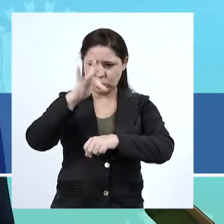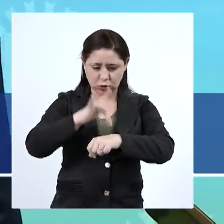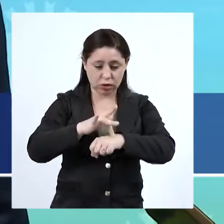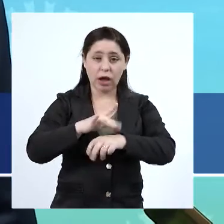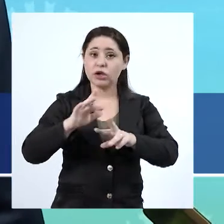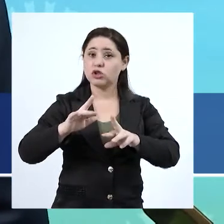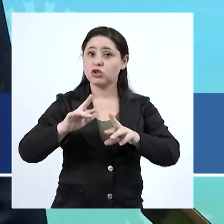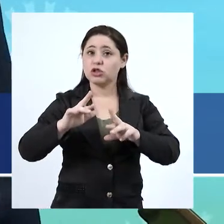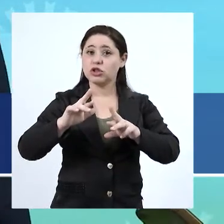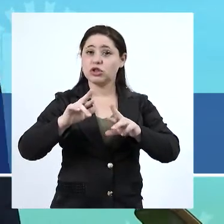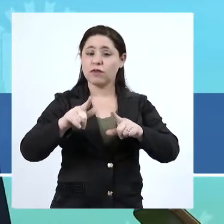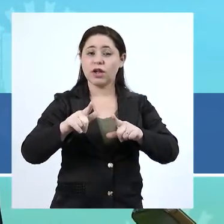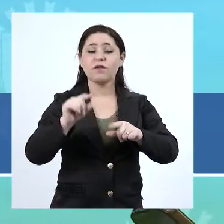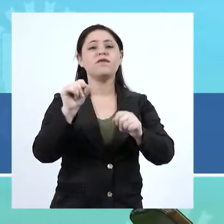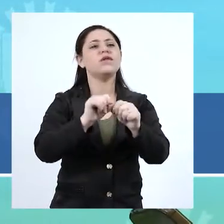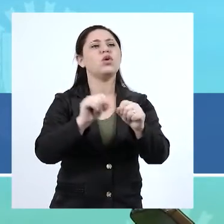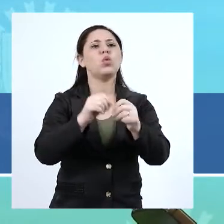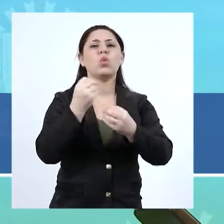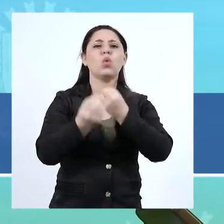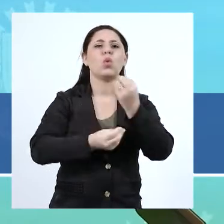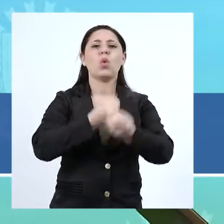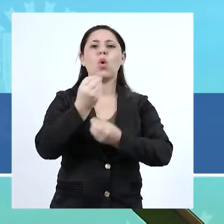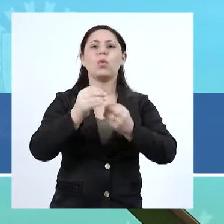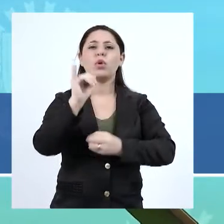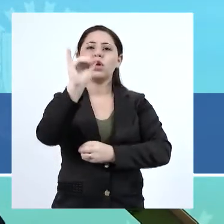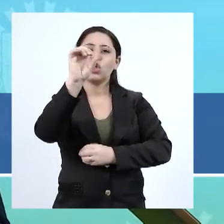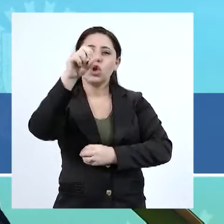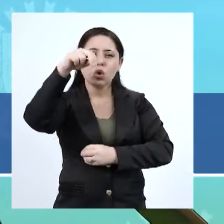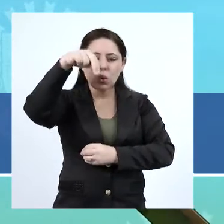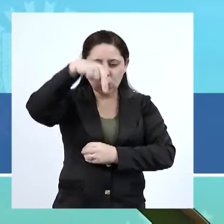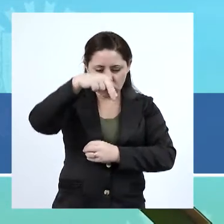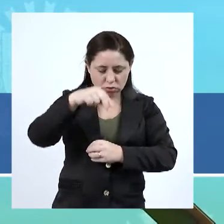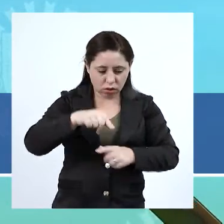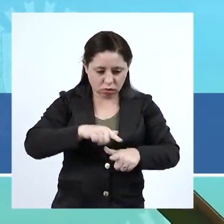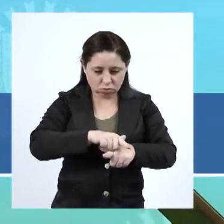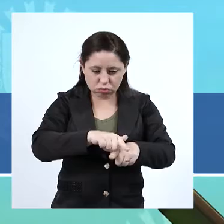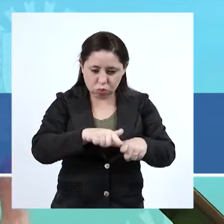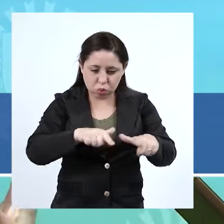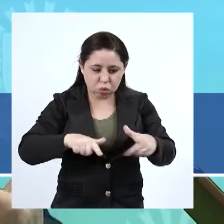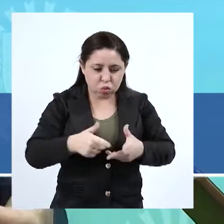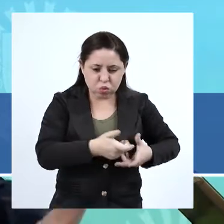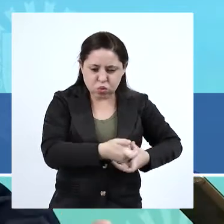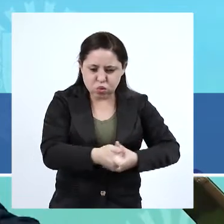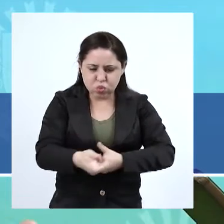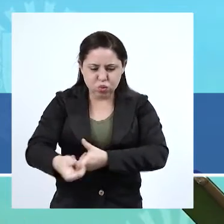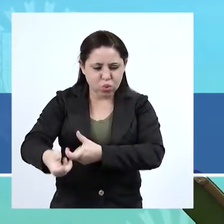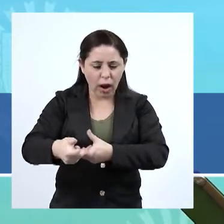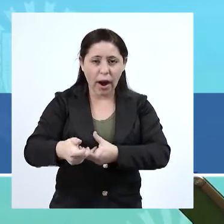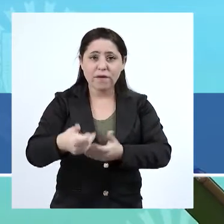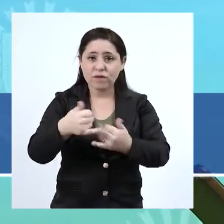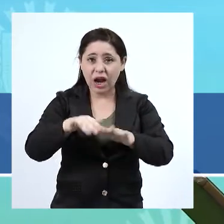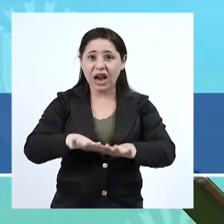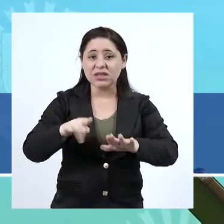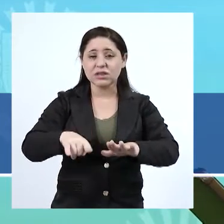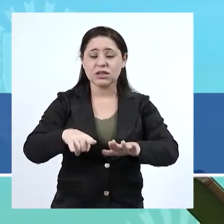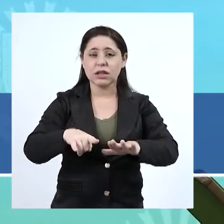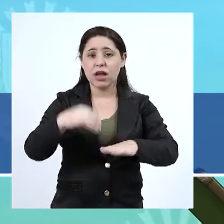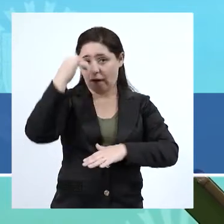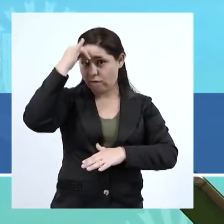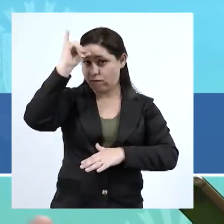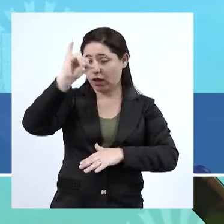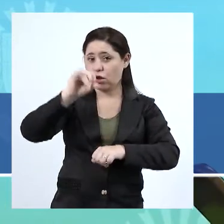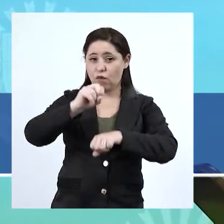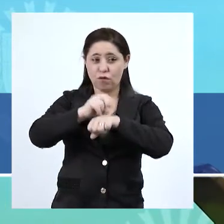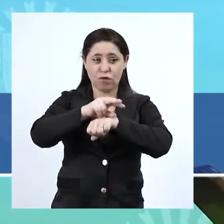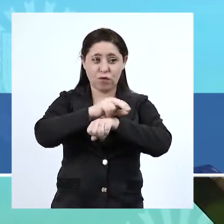inseto, a sanitização faz com que os íons da sanitização permaneçam aqui e possam estar